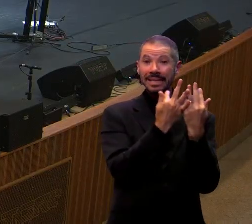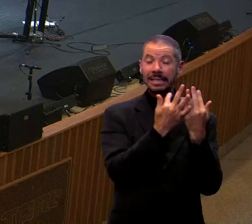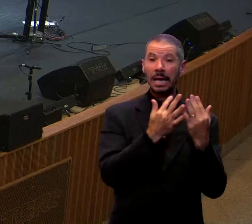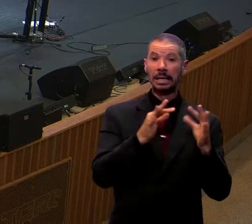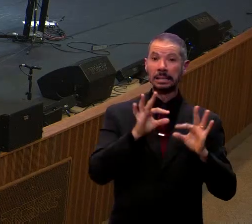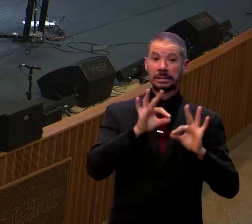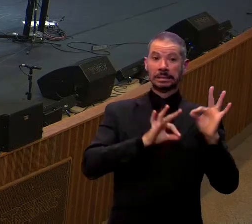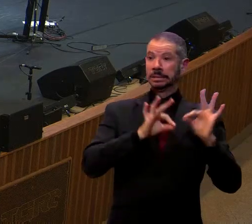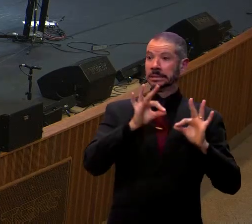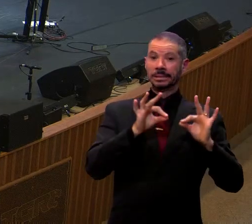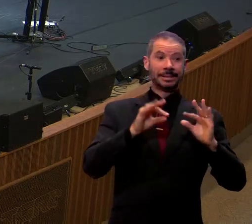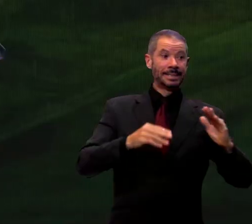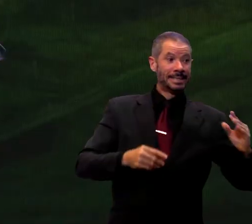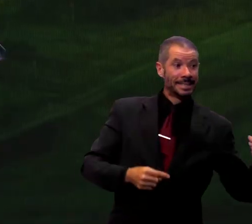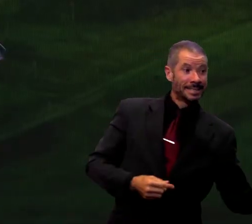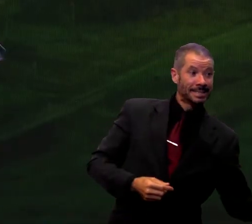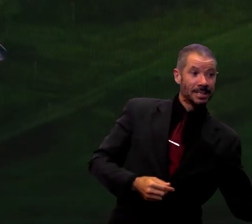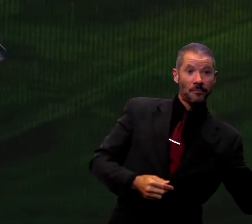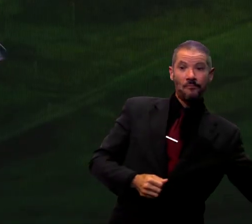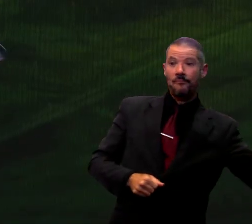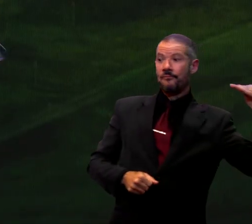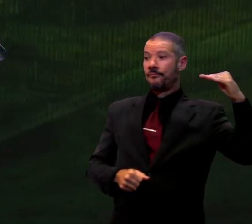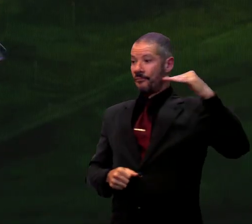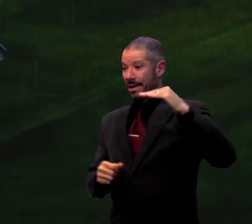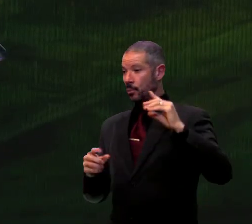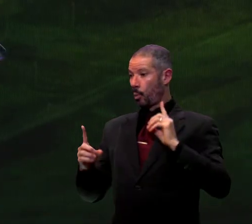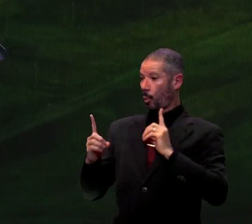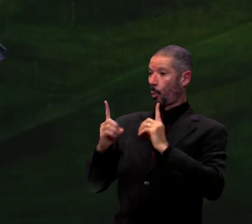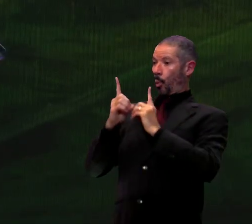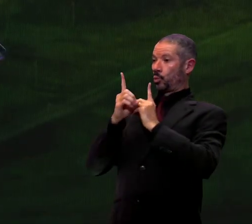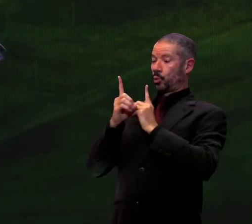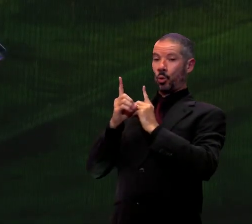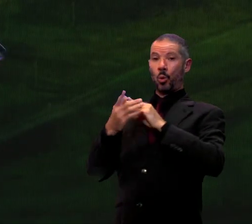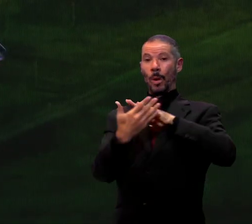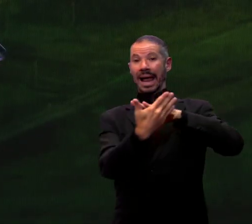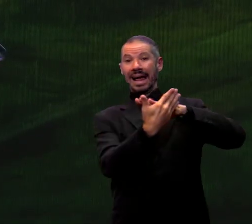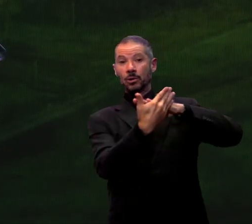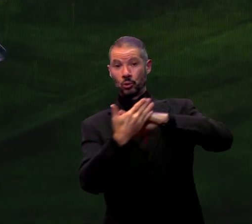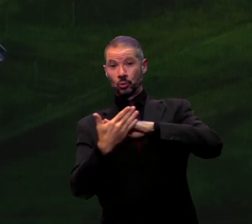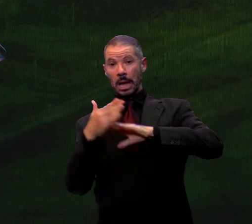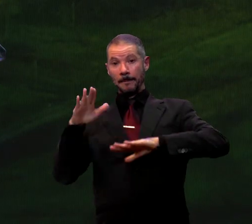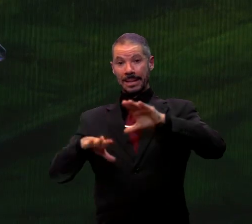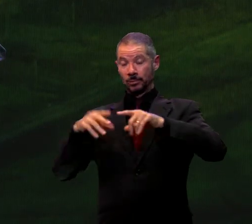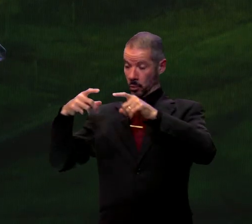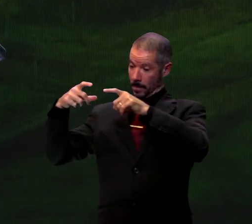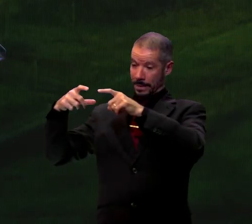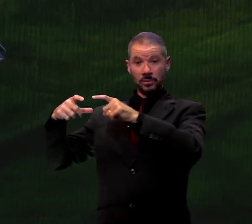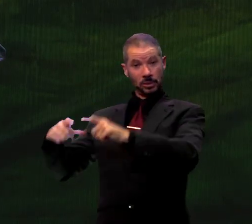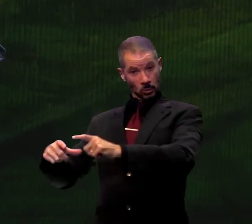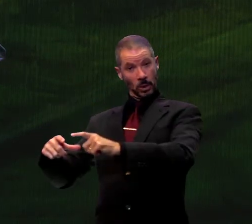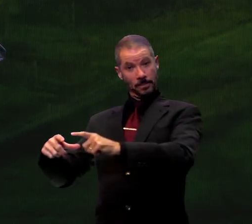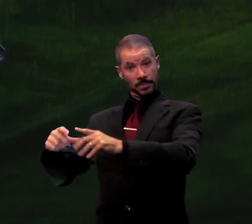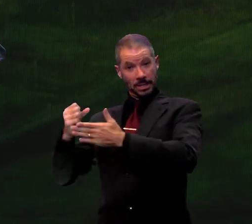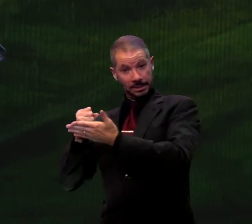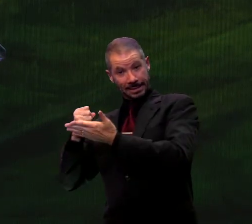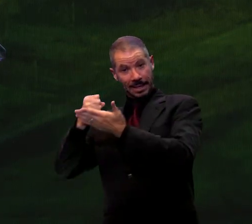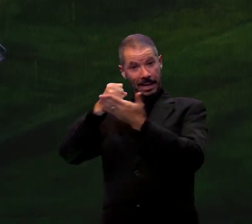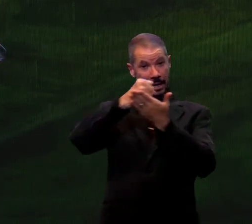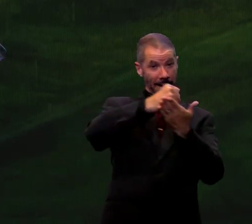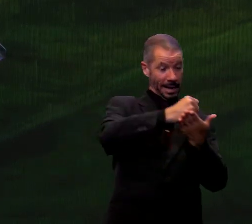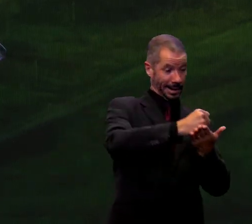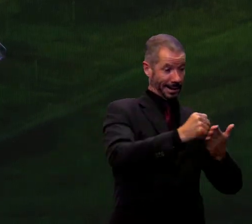prontamente saiu em busca da gente e nos encontrou mais ou menos naquele lugar e nos levou para